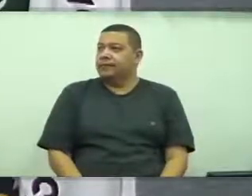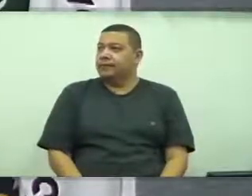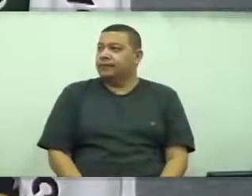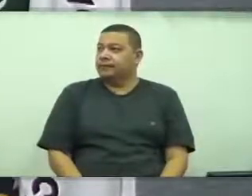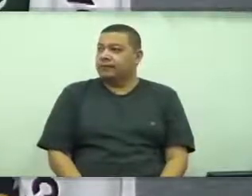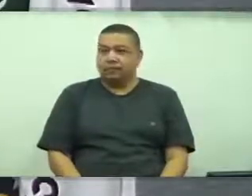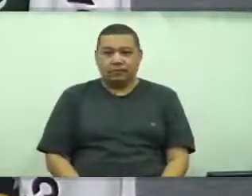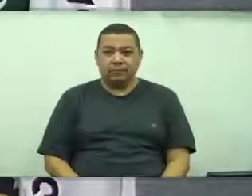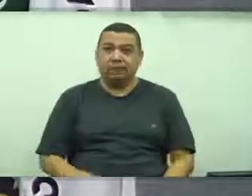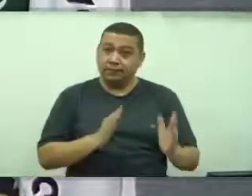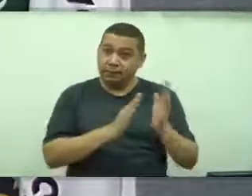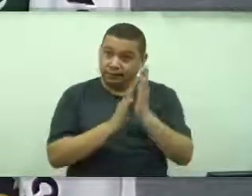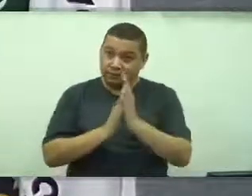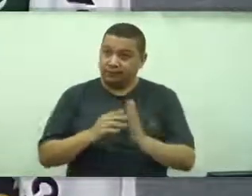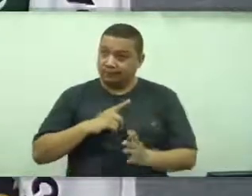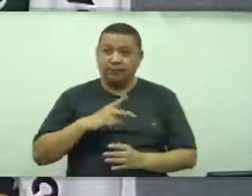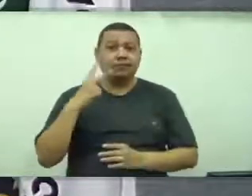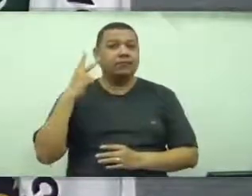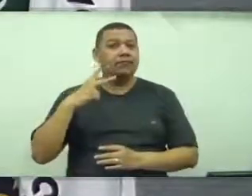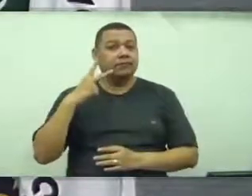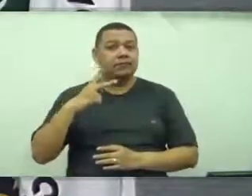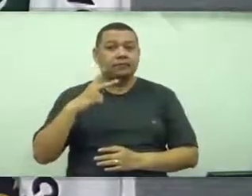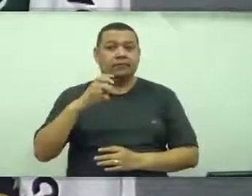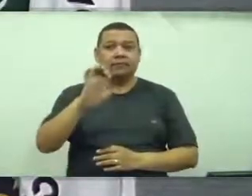Parabenizar aqui o senhor vereador Capiche